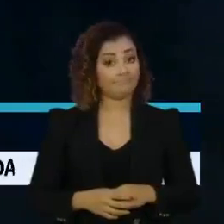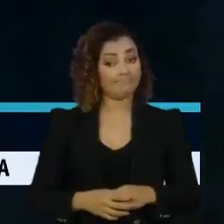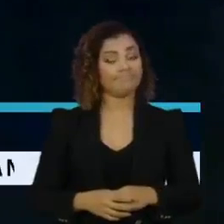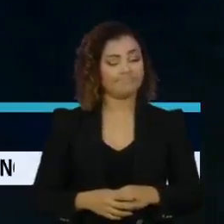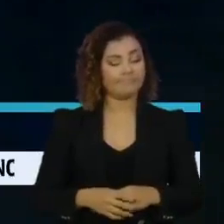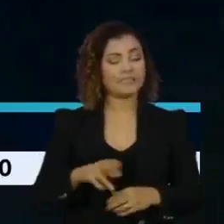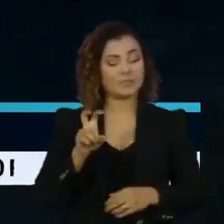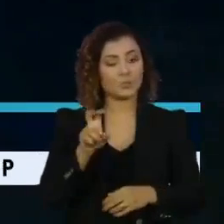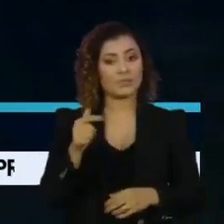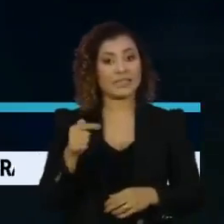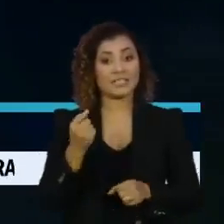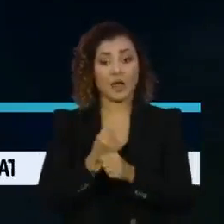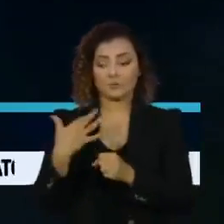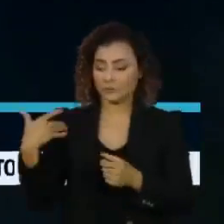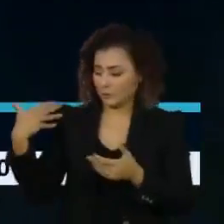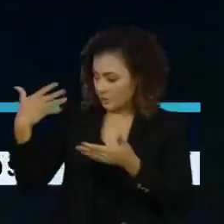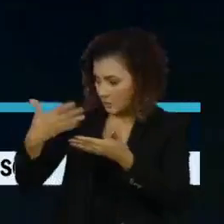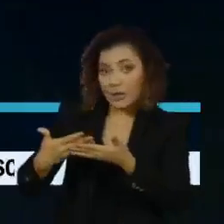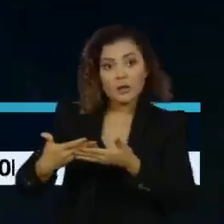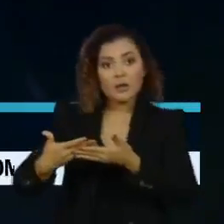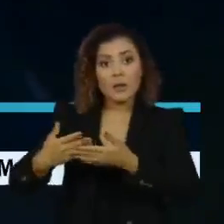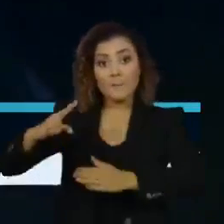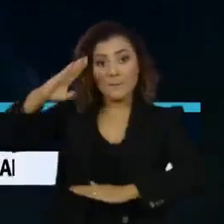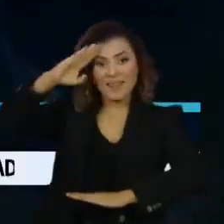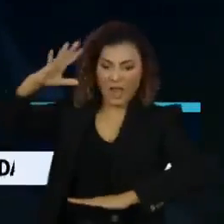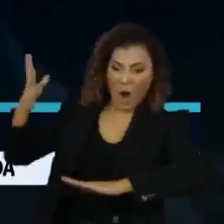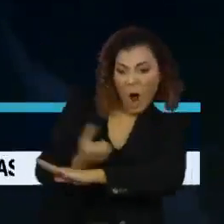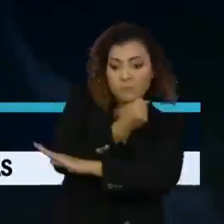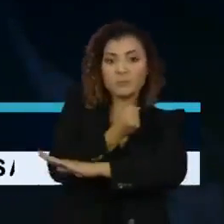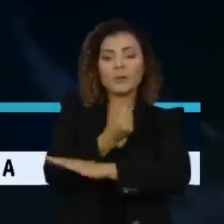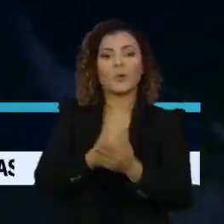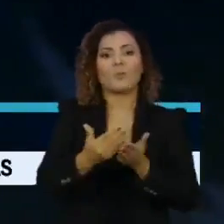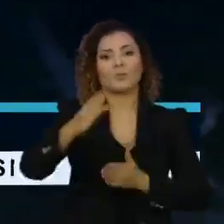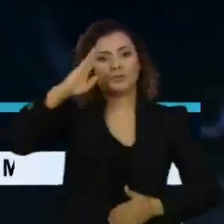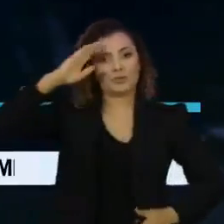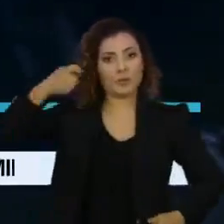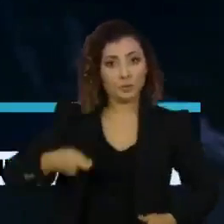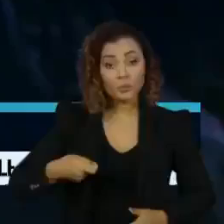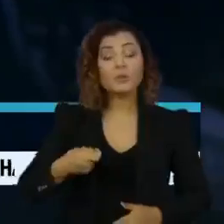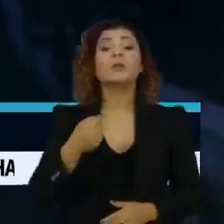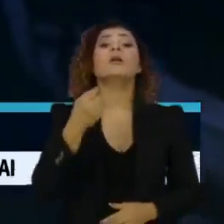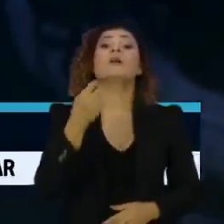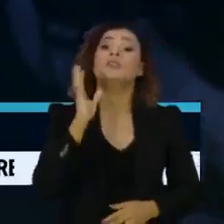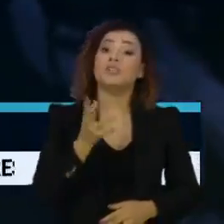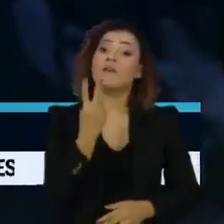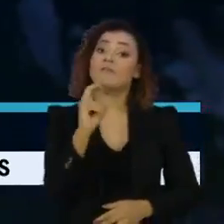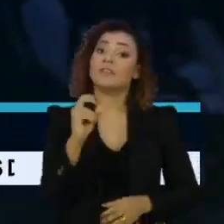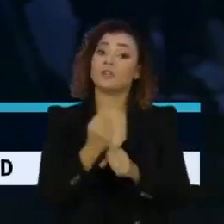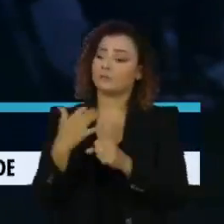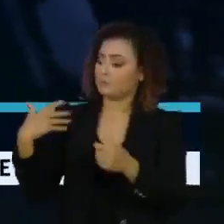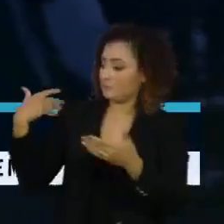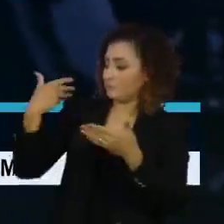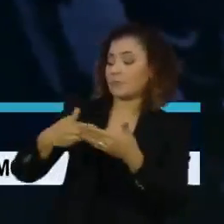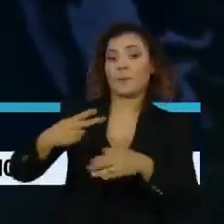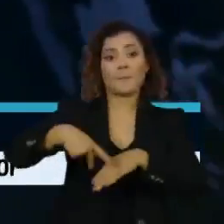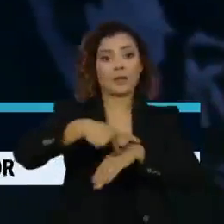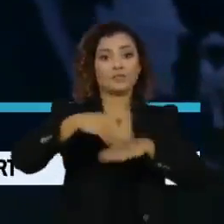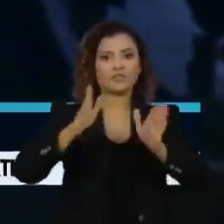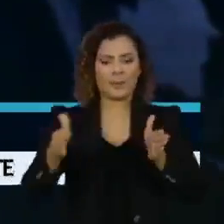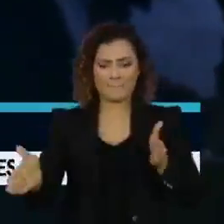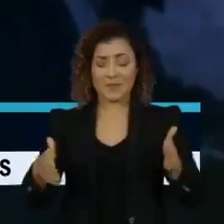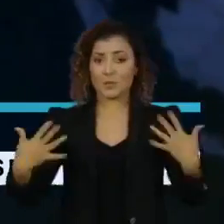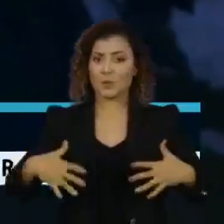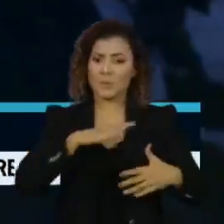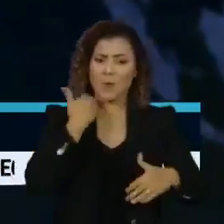Exatos 57 anos, um golpe militar marcou o início da ditadura, que durou mais de duas décadas no país. Apesar da época marcada